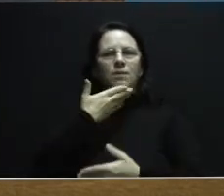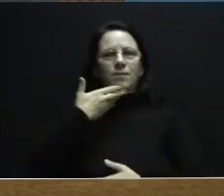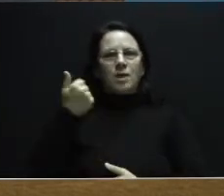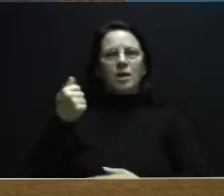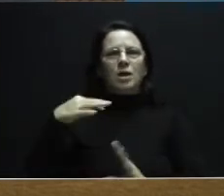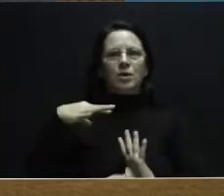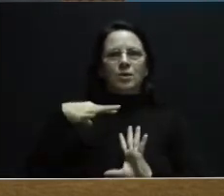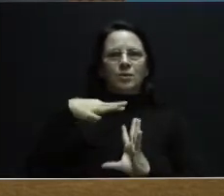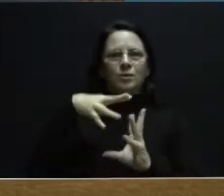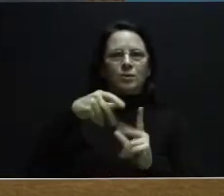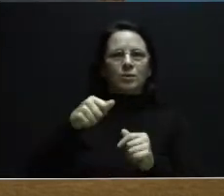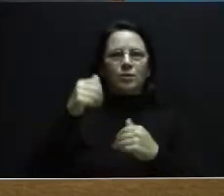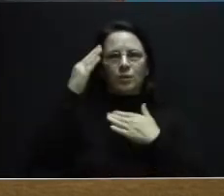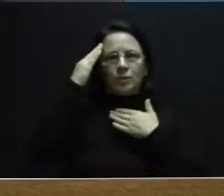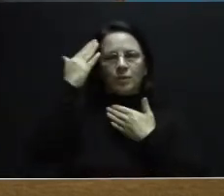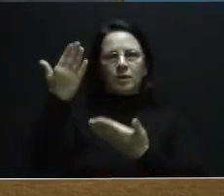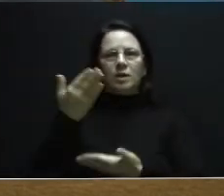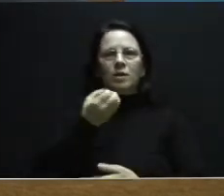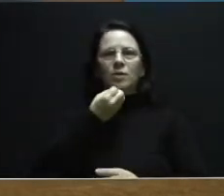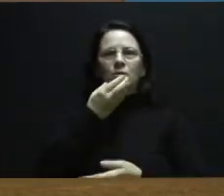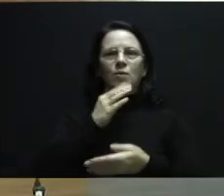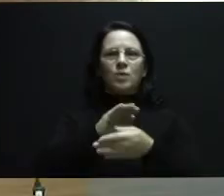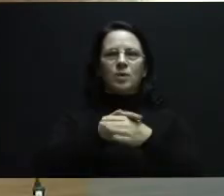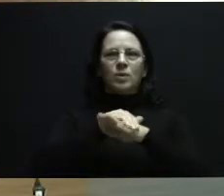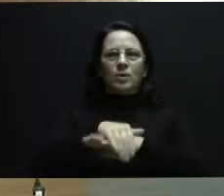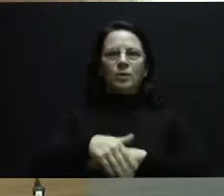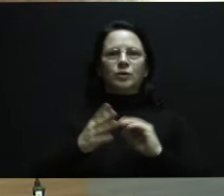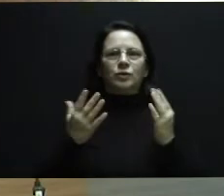que a gente vive. Muito obrigado a todos, boa noite.